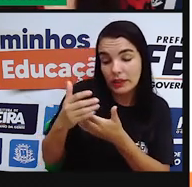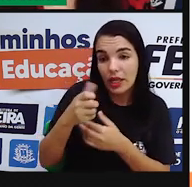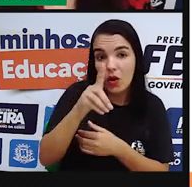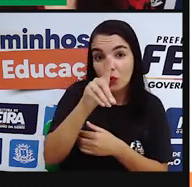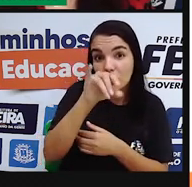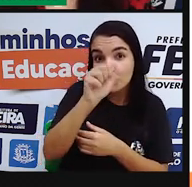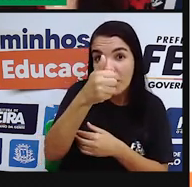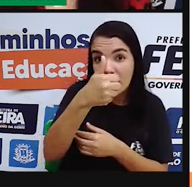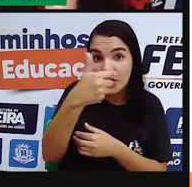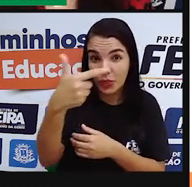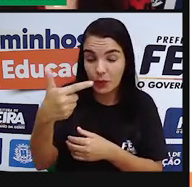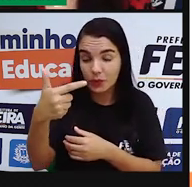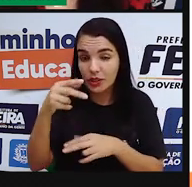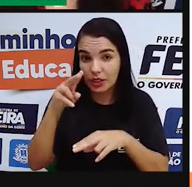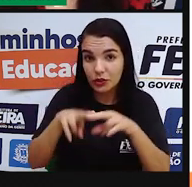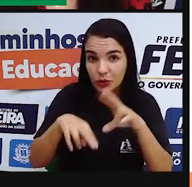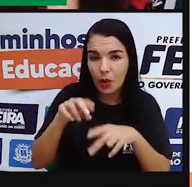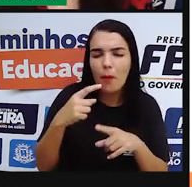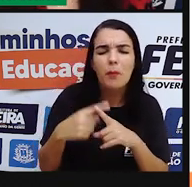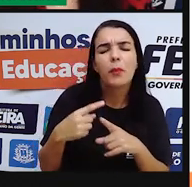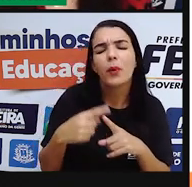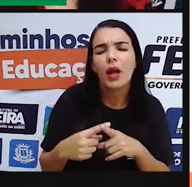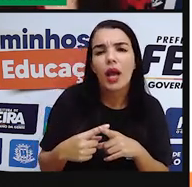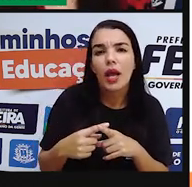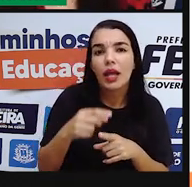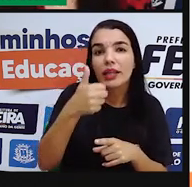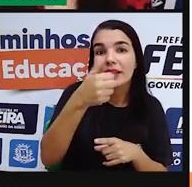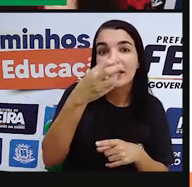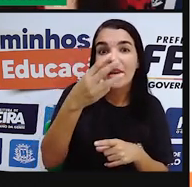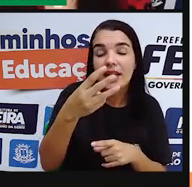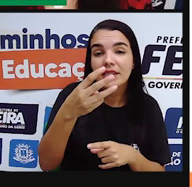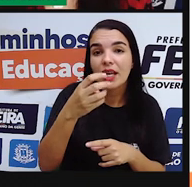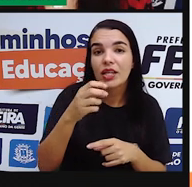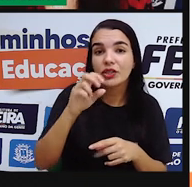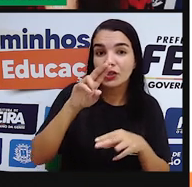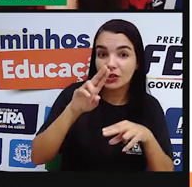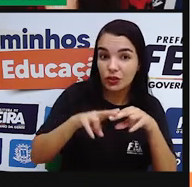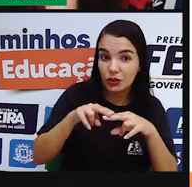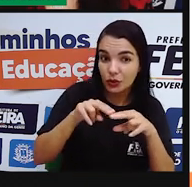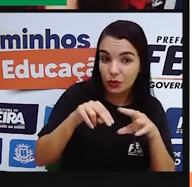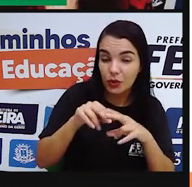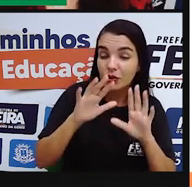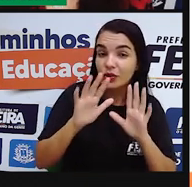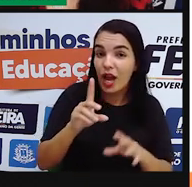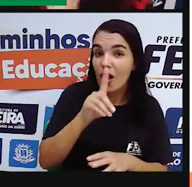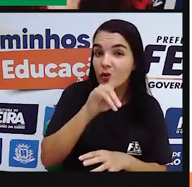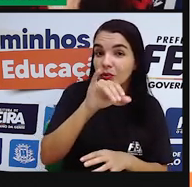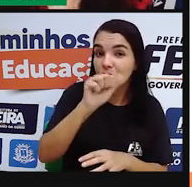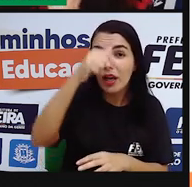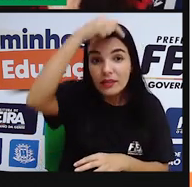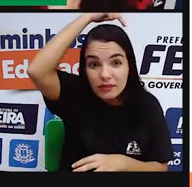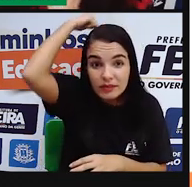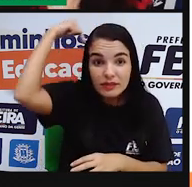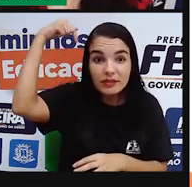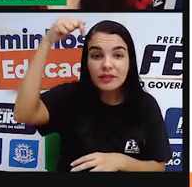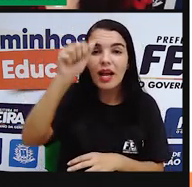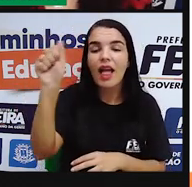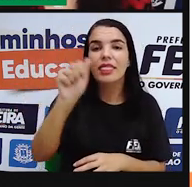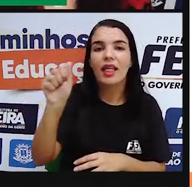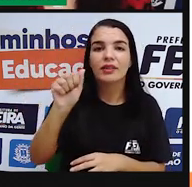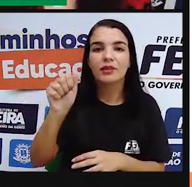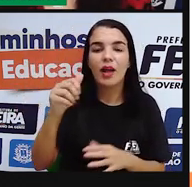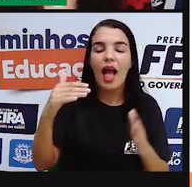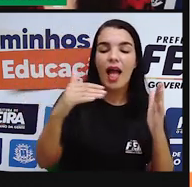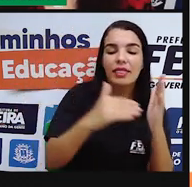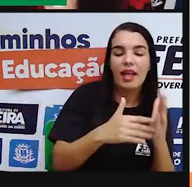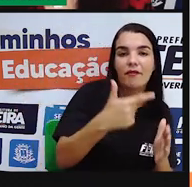junho, porque dia 13 de junho já é o dia de Santo Antônio, né? E se encerram dia 29 de junho, que é o dia de